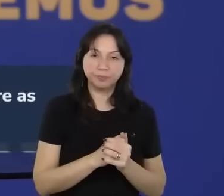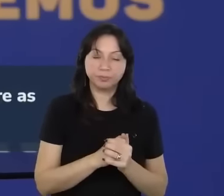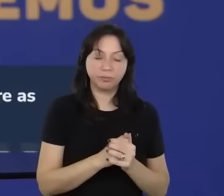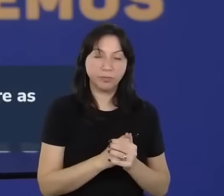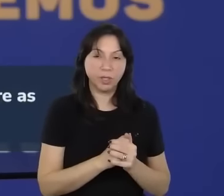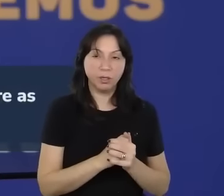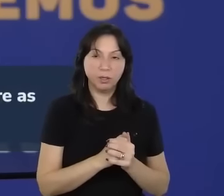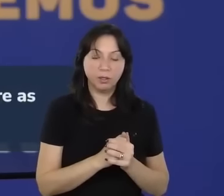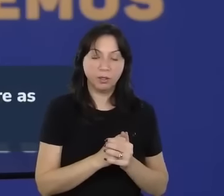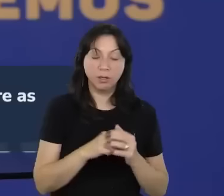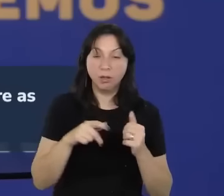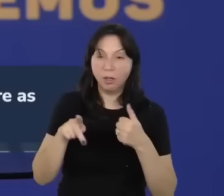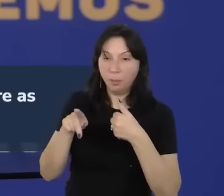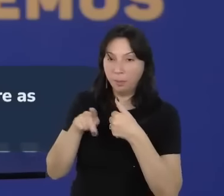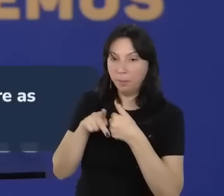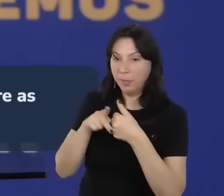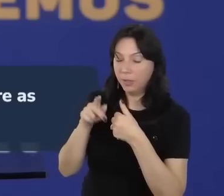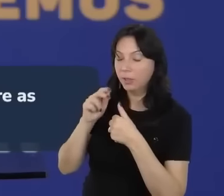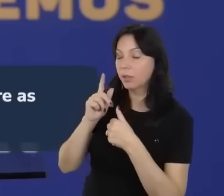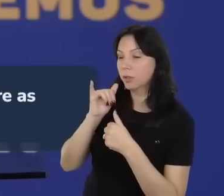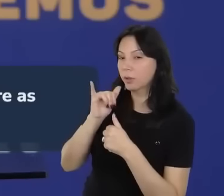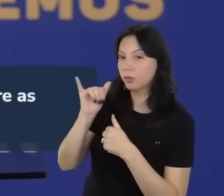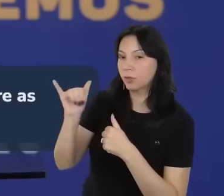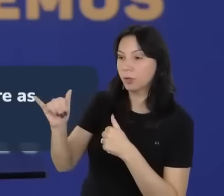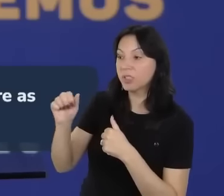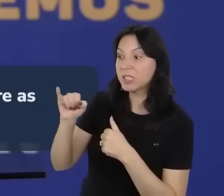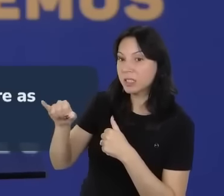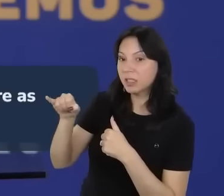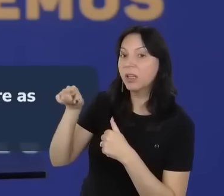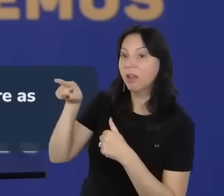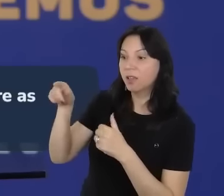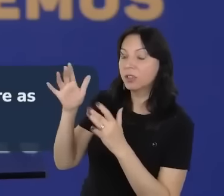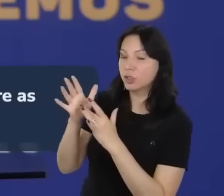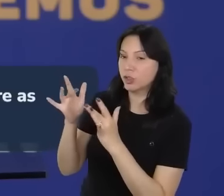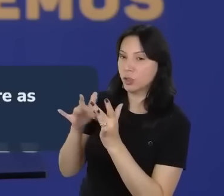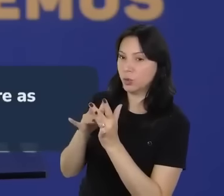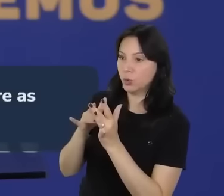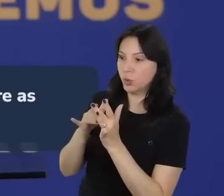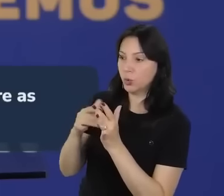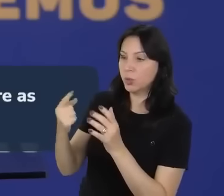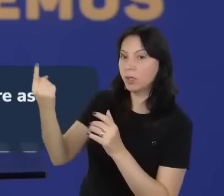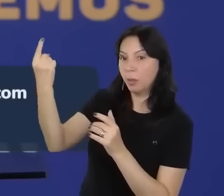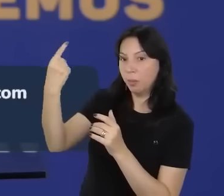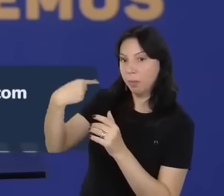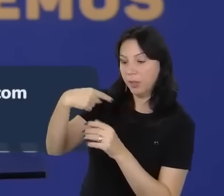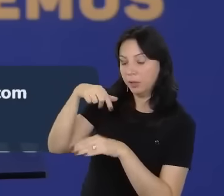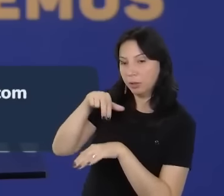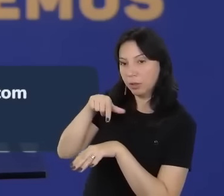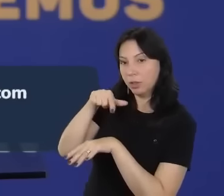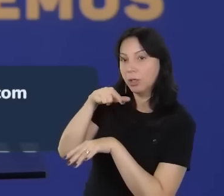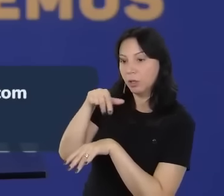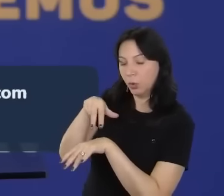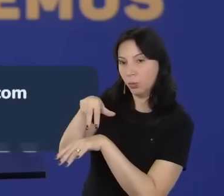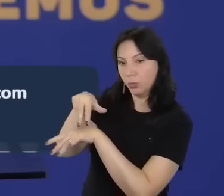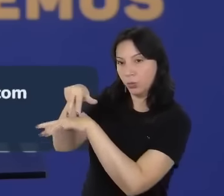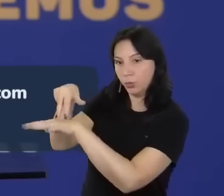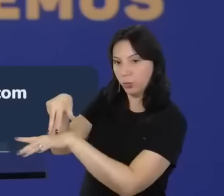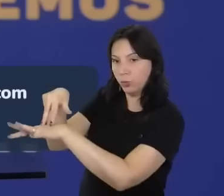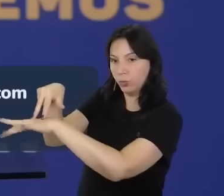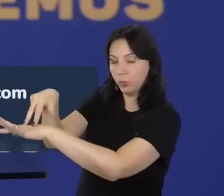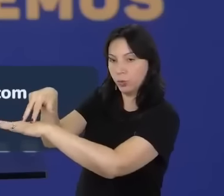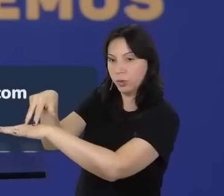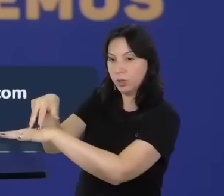respondendo Pedro disse se éis tu senhor manda-me ir ter contigo por sobre as águas e ele